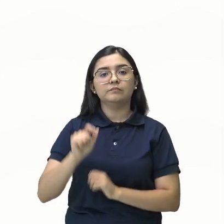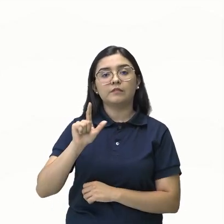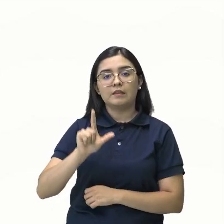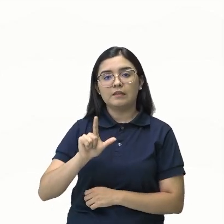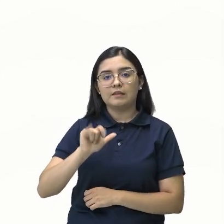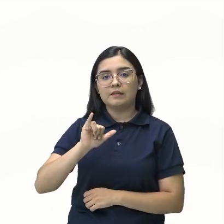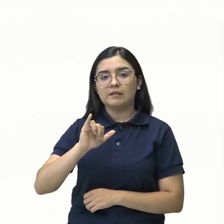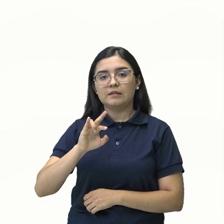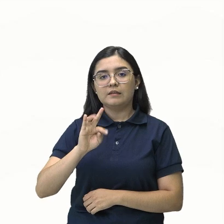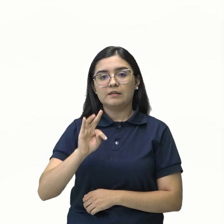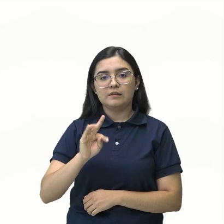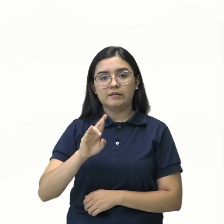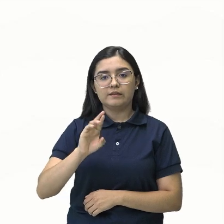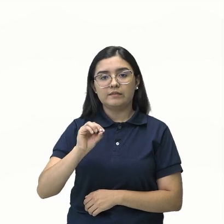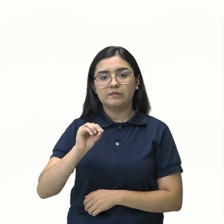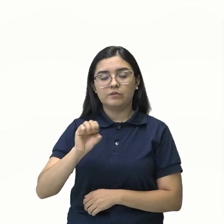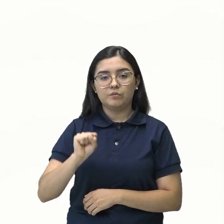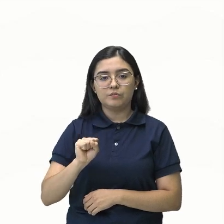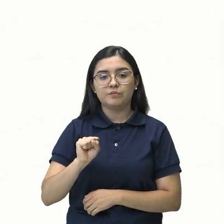litros, dando